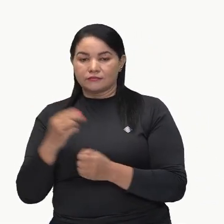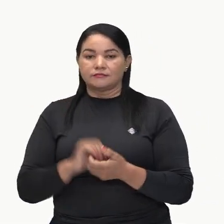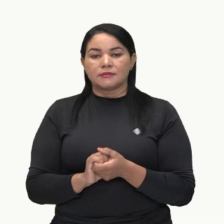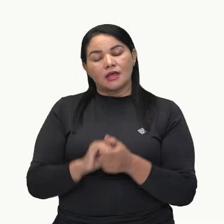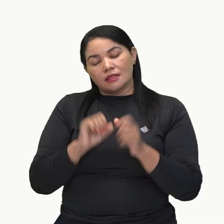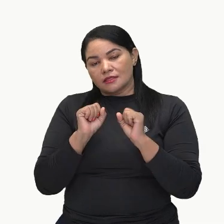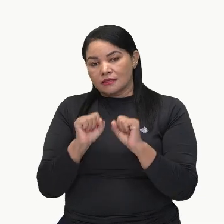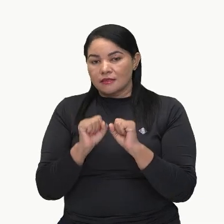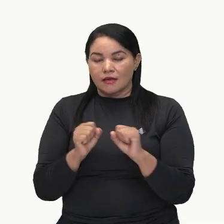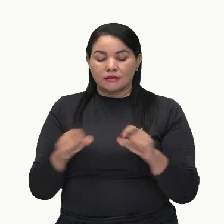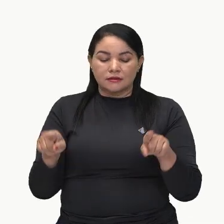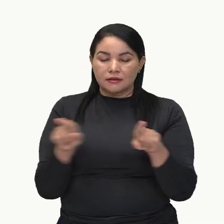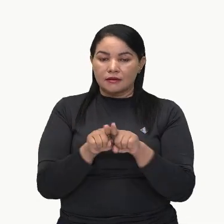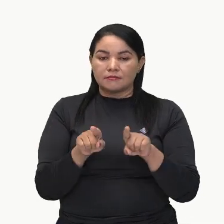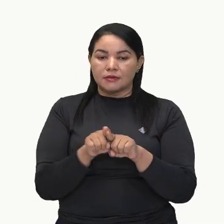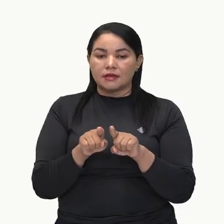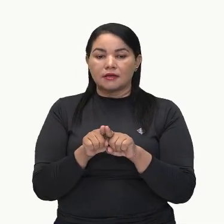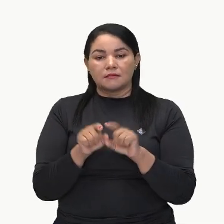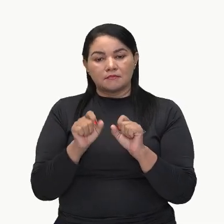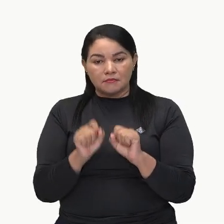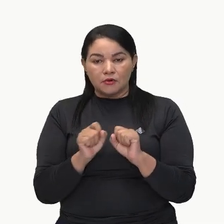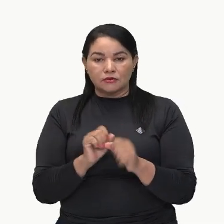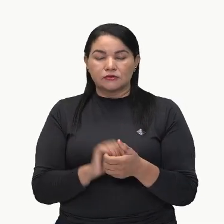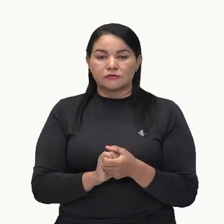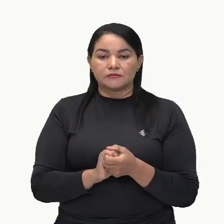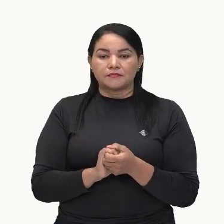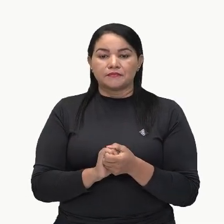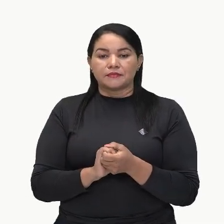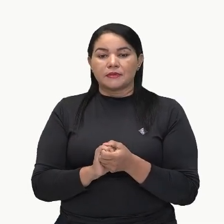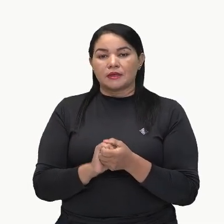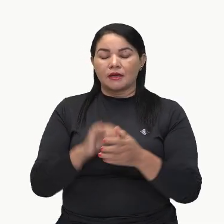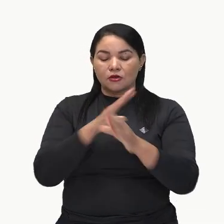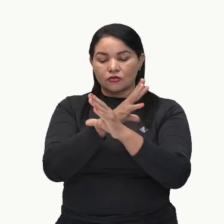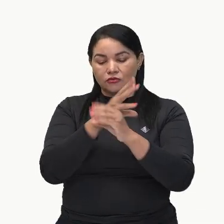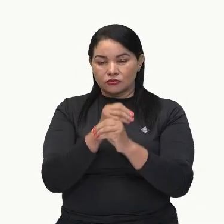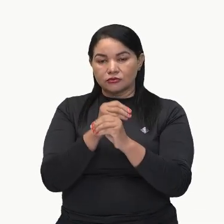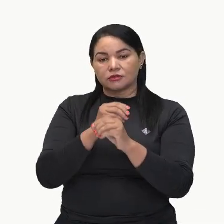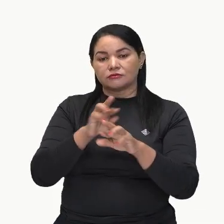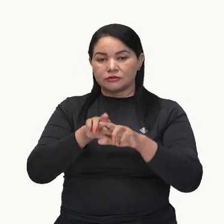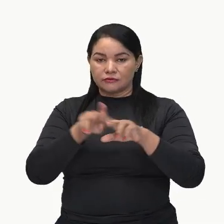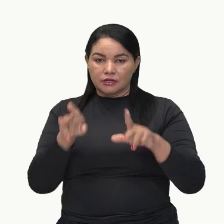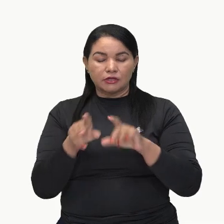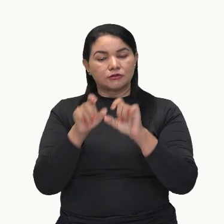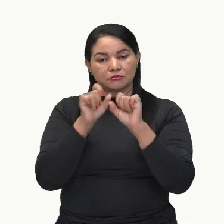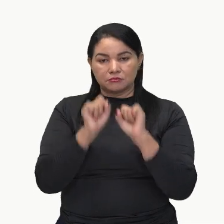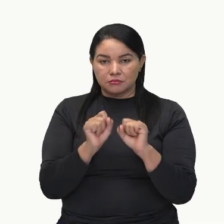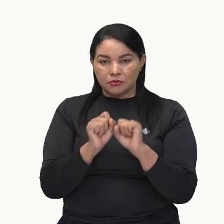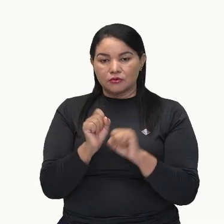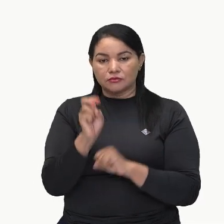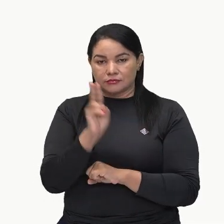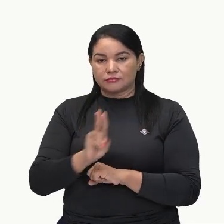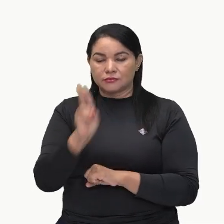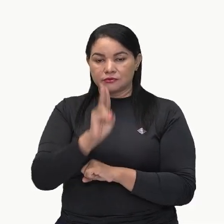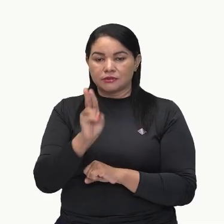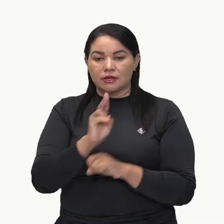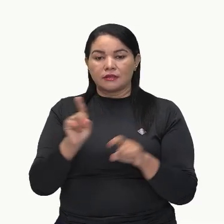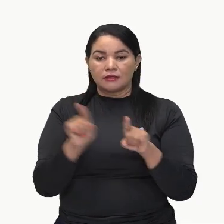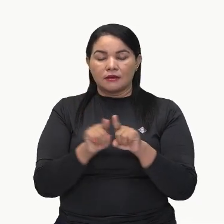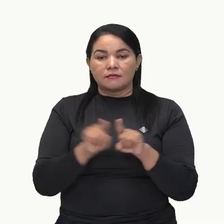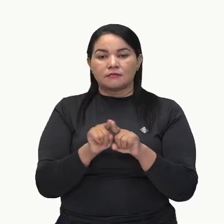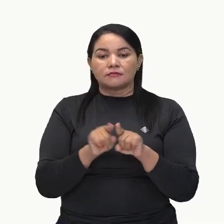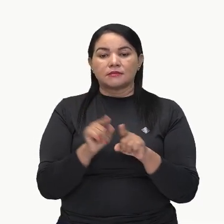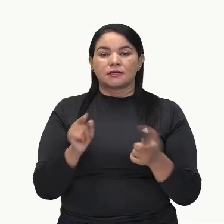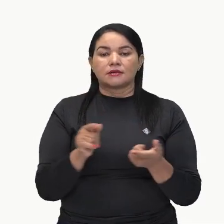posso fazer com ora e ora, né? Cada um iniciando uma das orações, como a gente viu no exemplo. Também posso